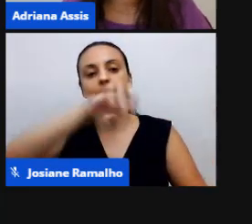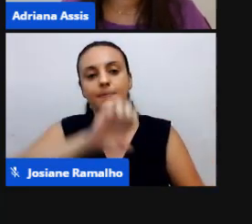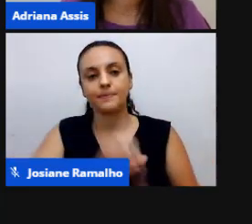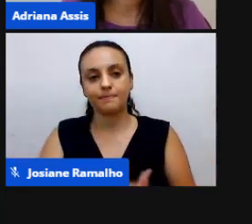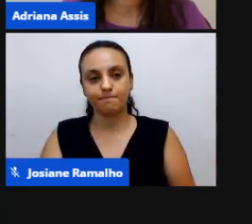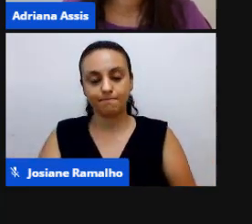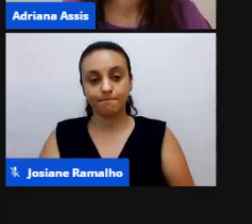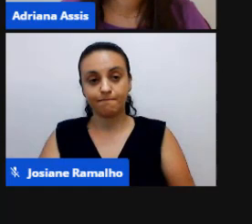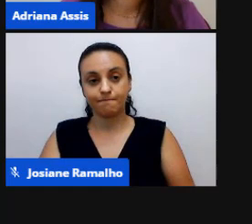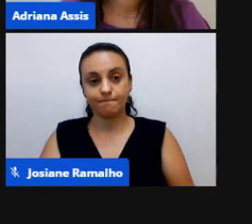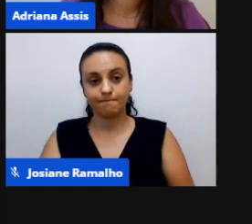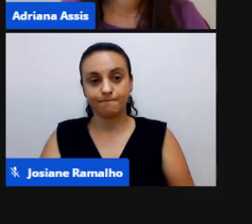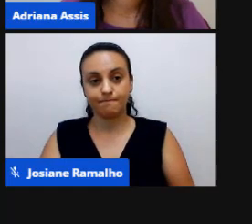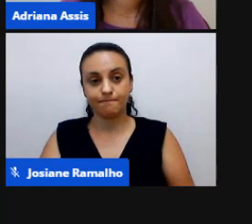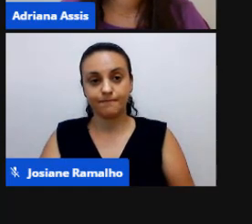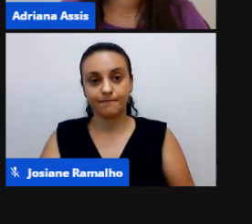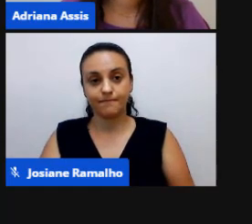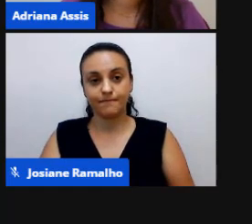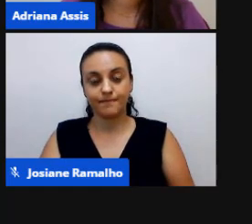Próximo slide.